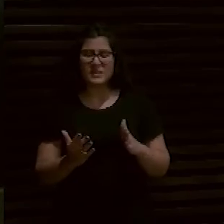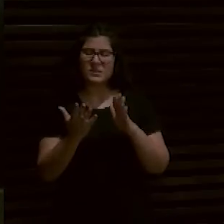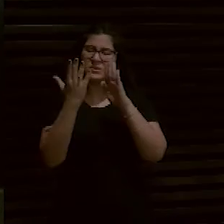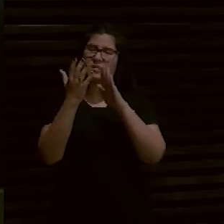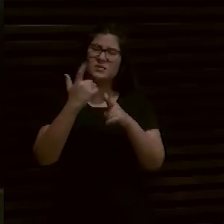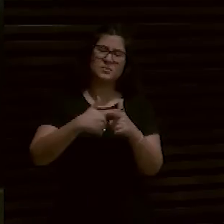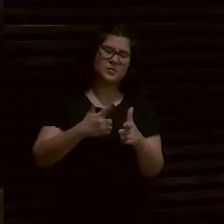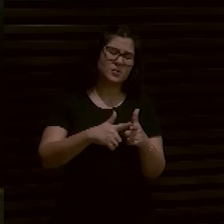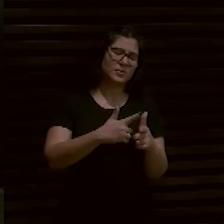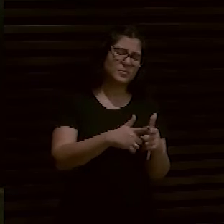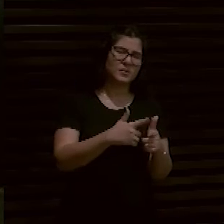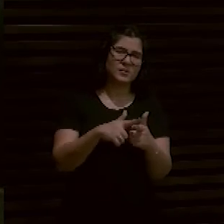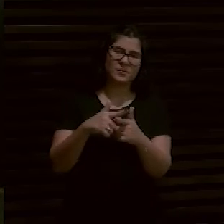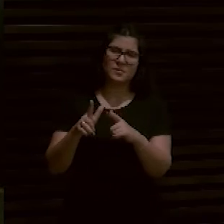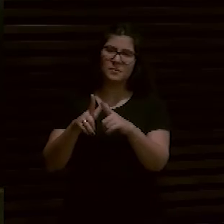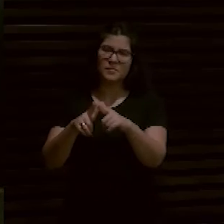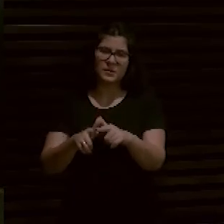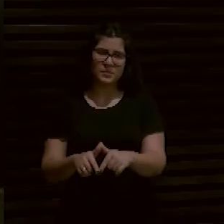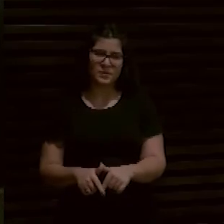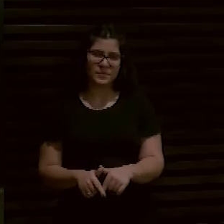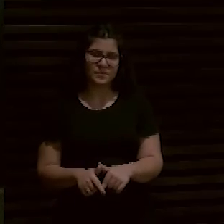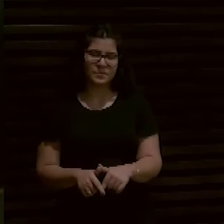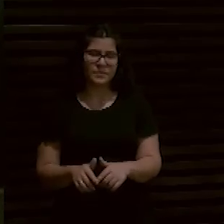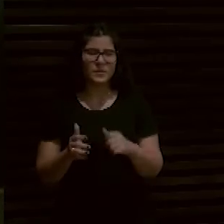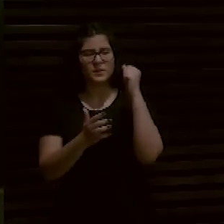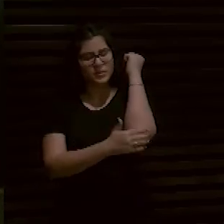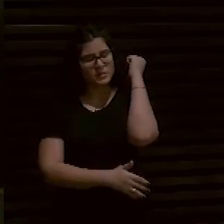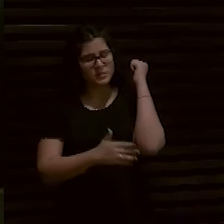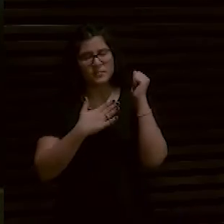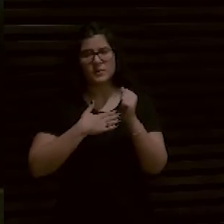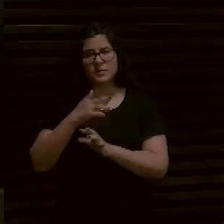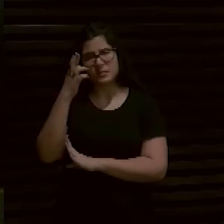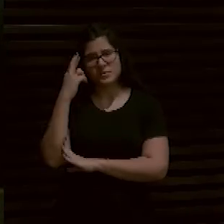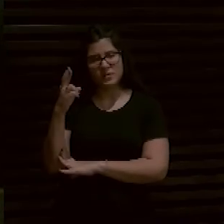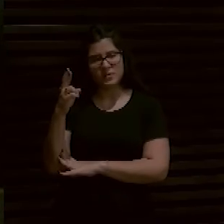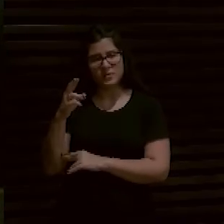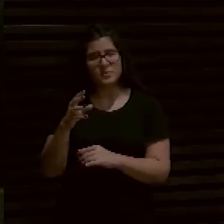de Israel e do povo. Castiga-me, ó Senhor, mas em justa medida.